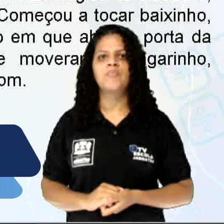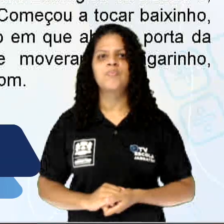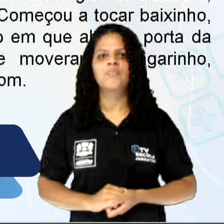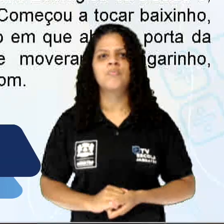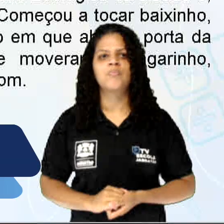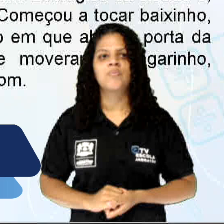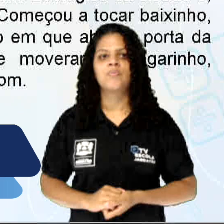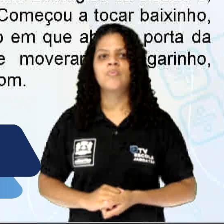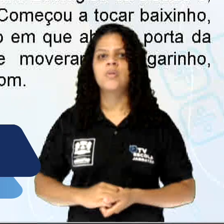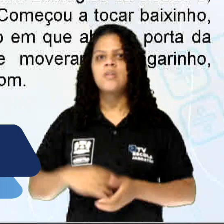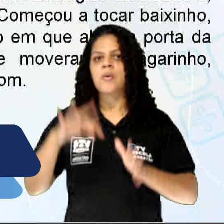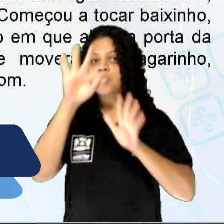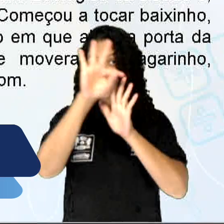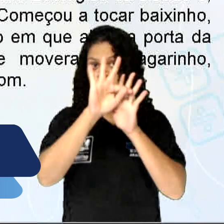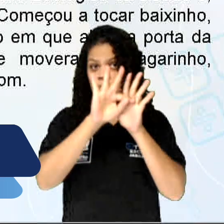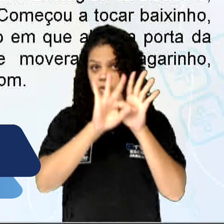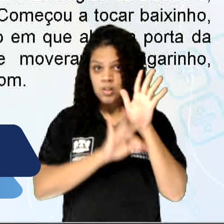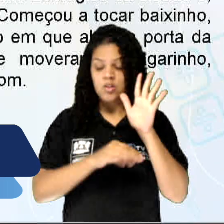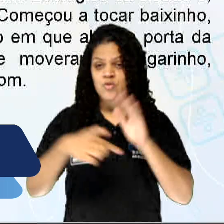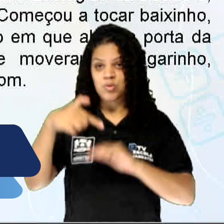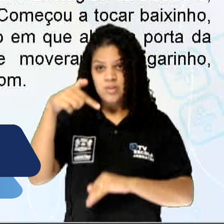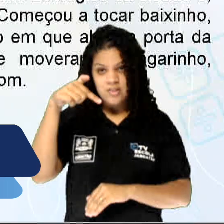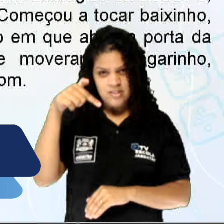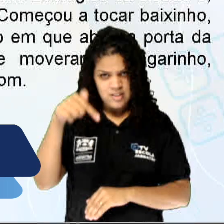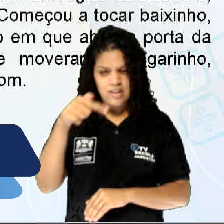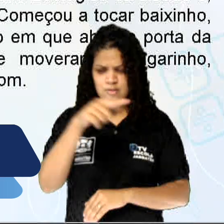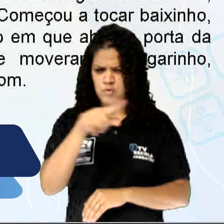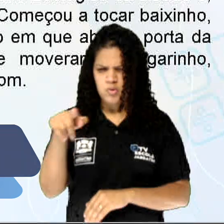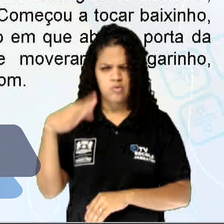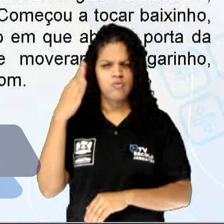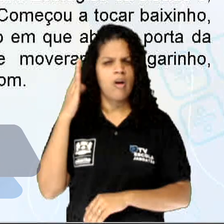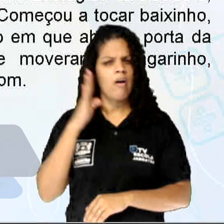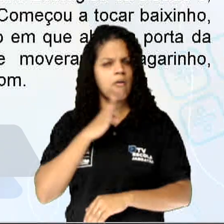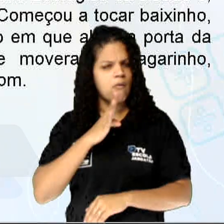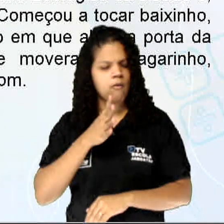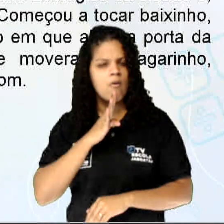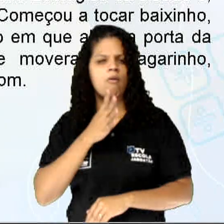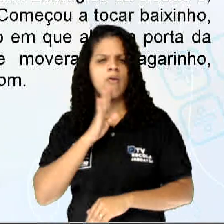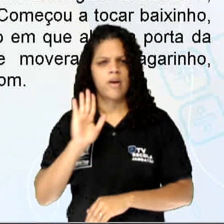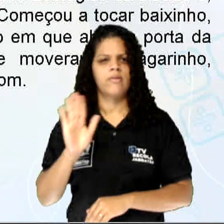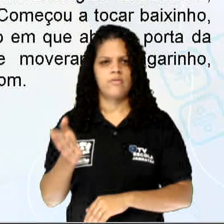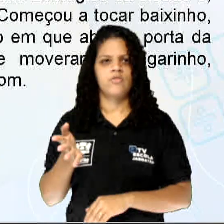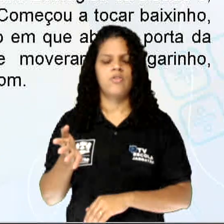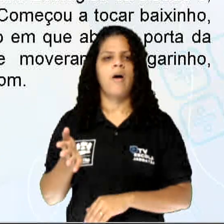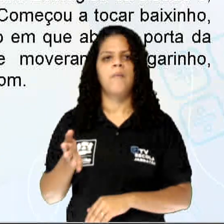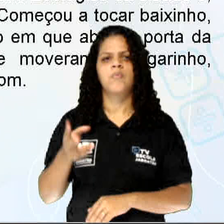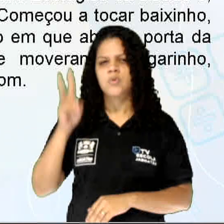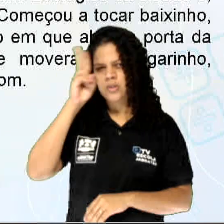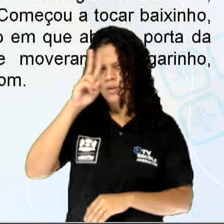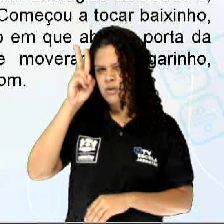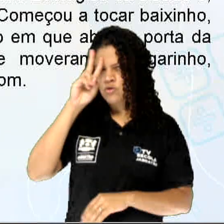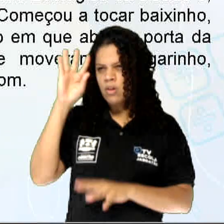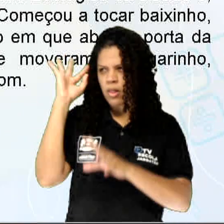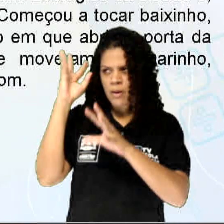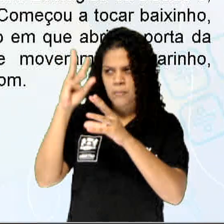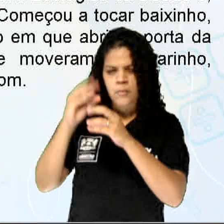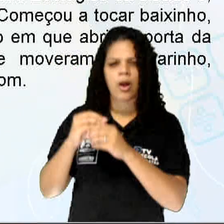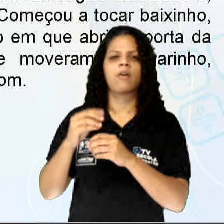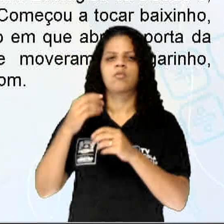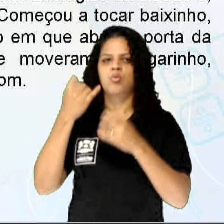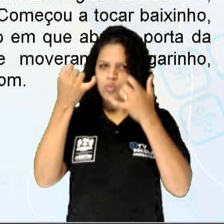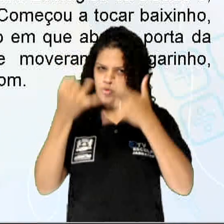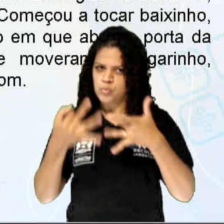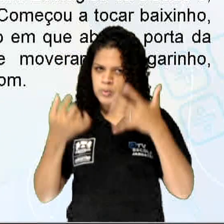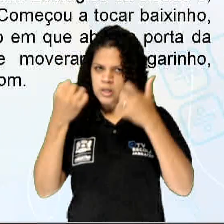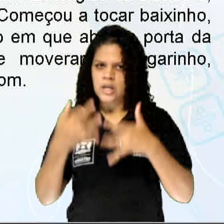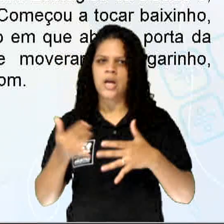texto 7. Esse texto também já é um velho conhecido nosso. Para que vocês lembrem, eu vou contar essa historinha rapidamente aí para você. Conta a